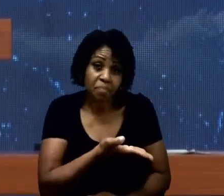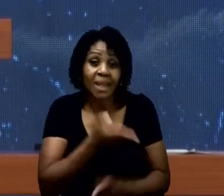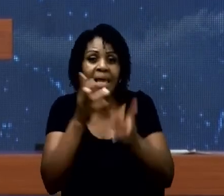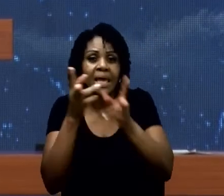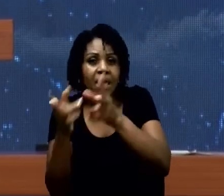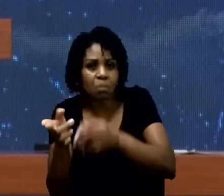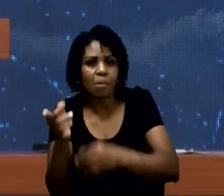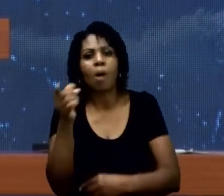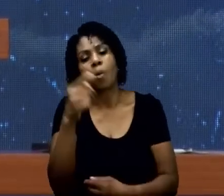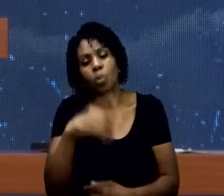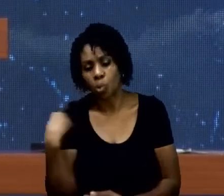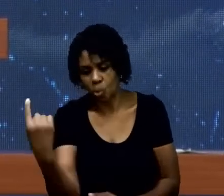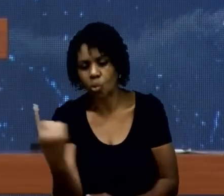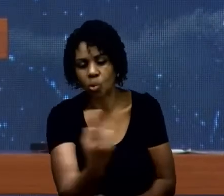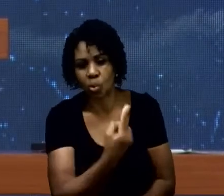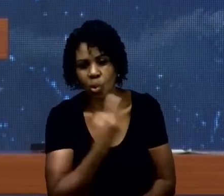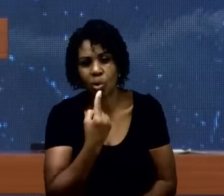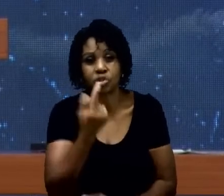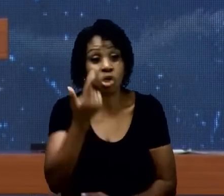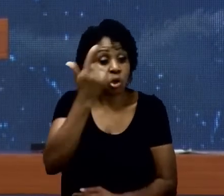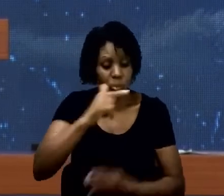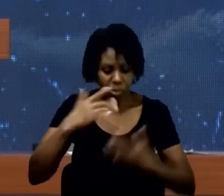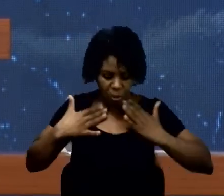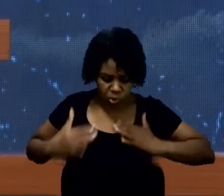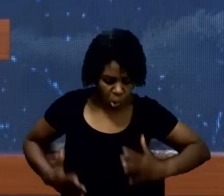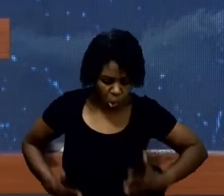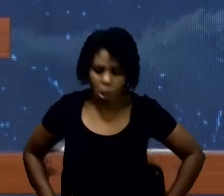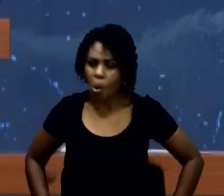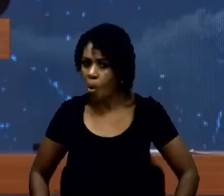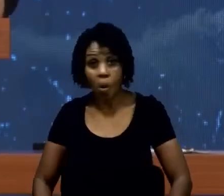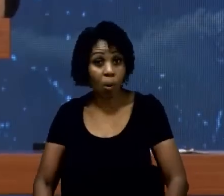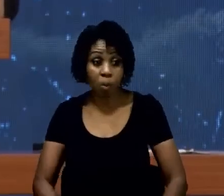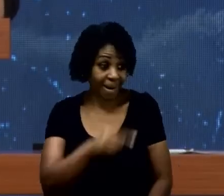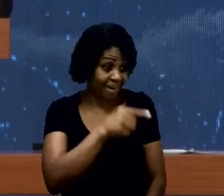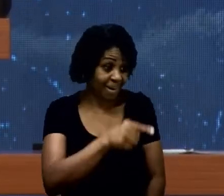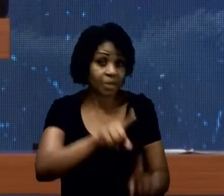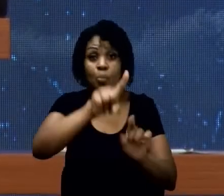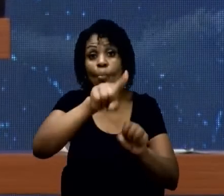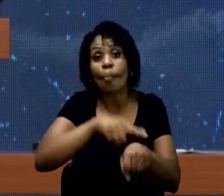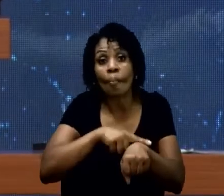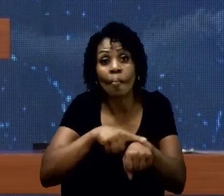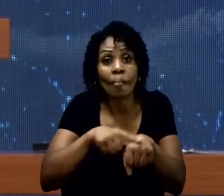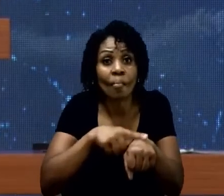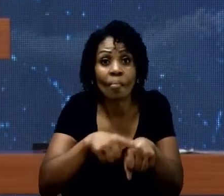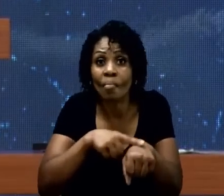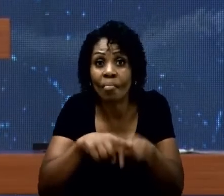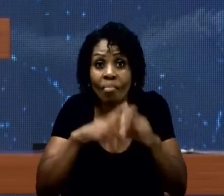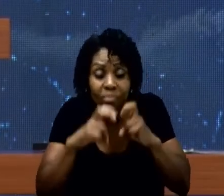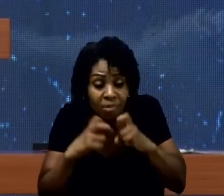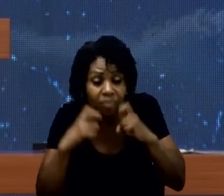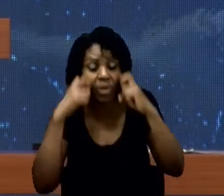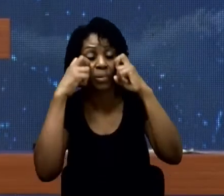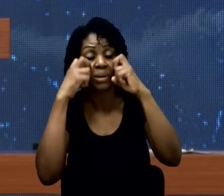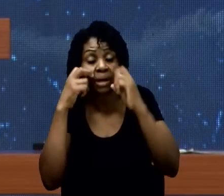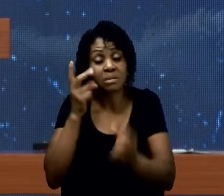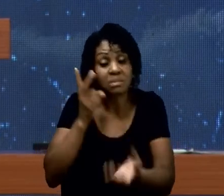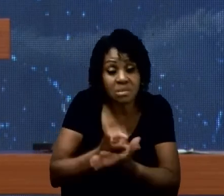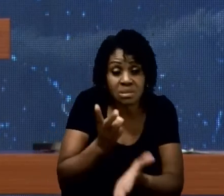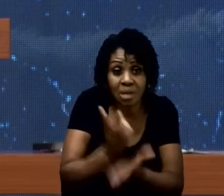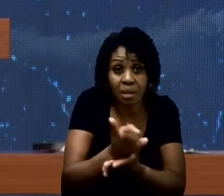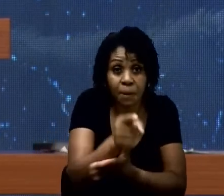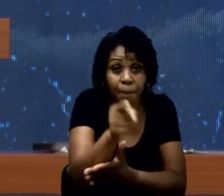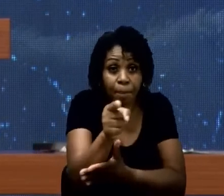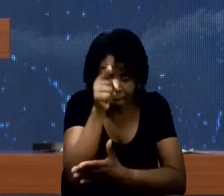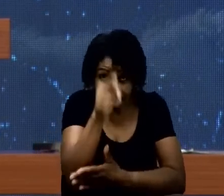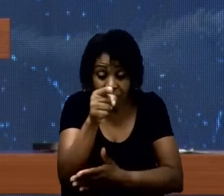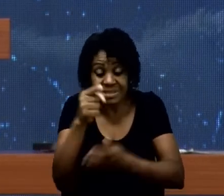roupa como ele, aqui está falando de roupa mesmo, a roupa. Ele era uma pessoa que era envergonhada o tempo todo. Mas você tem